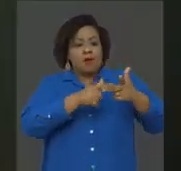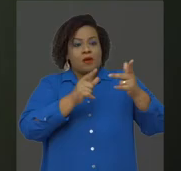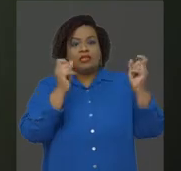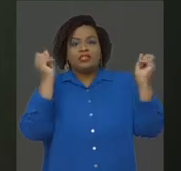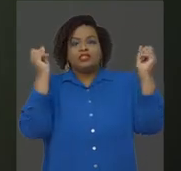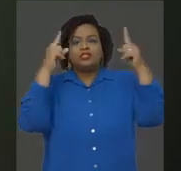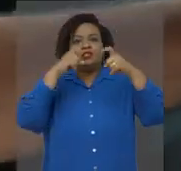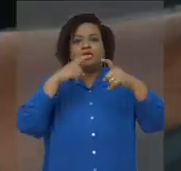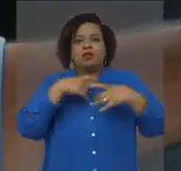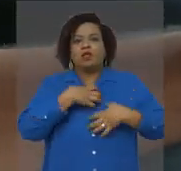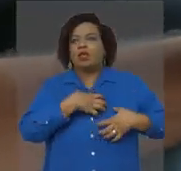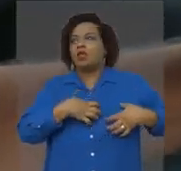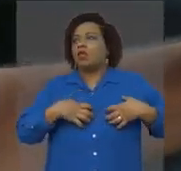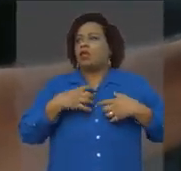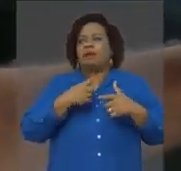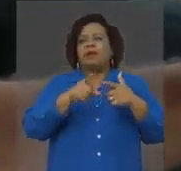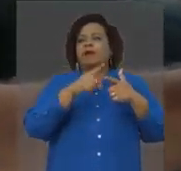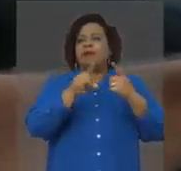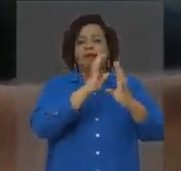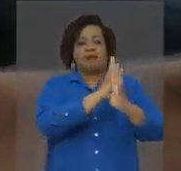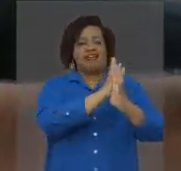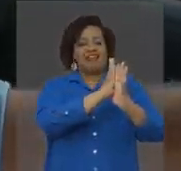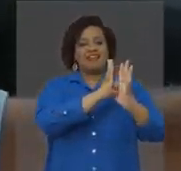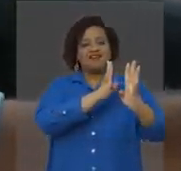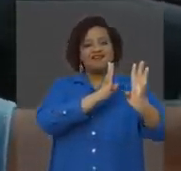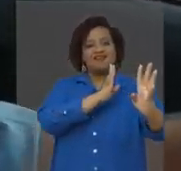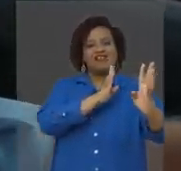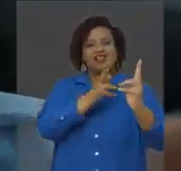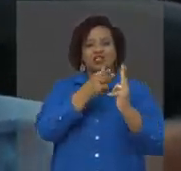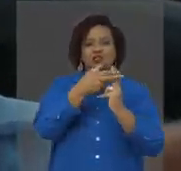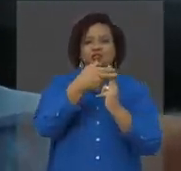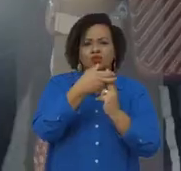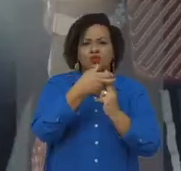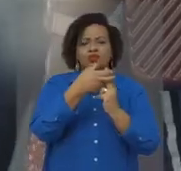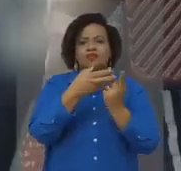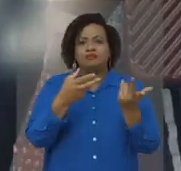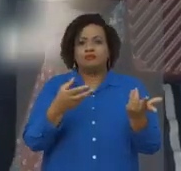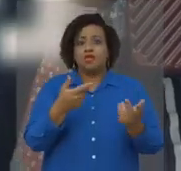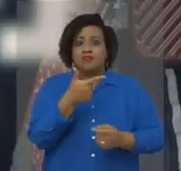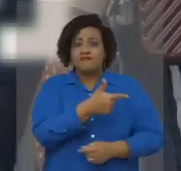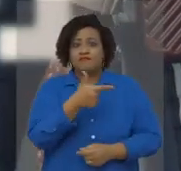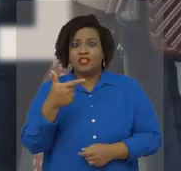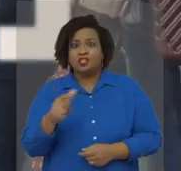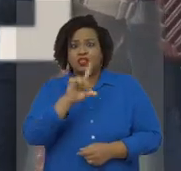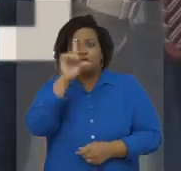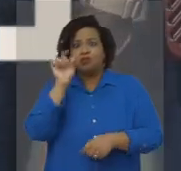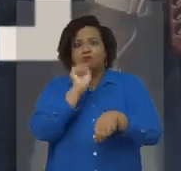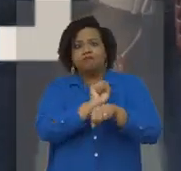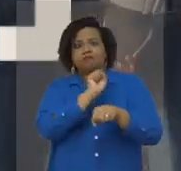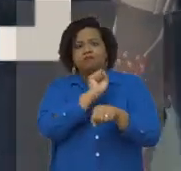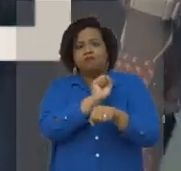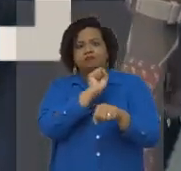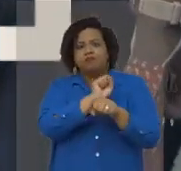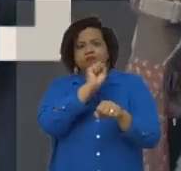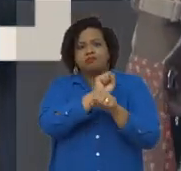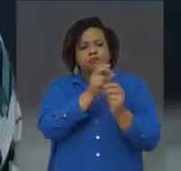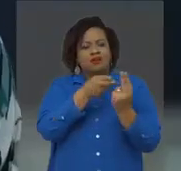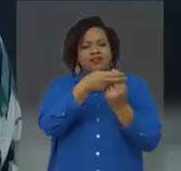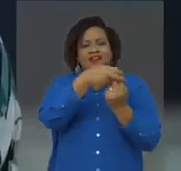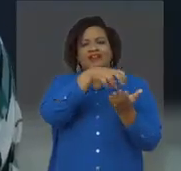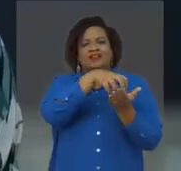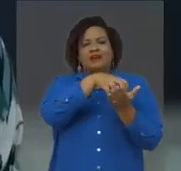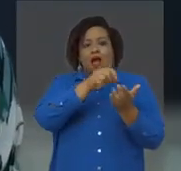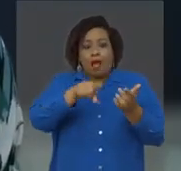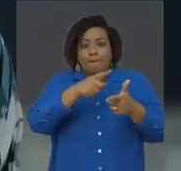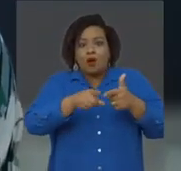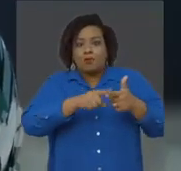de superar esse drama terrível que é a fila da regulação. 22 dias... aguardando em uma UPA,